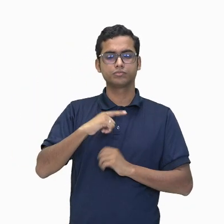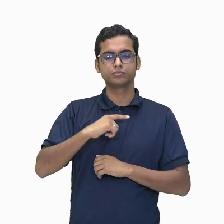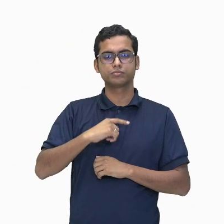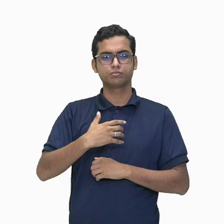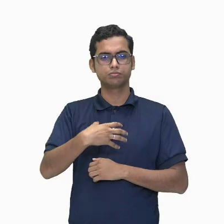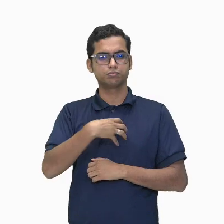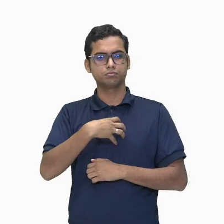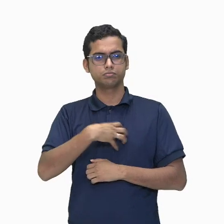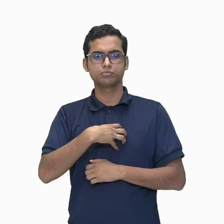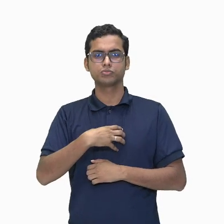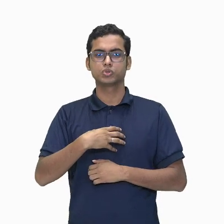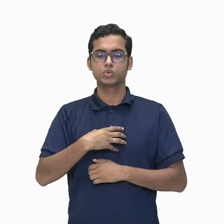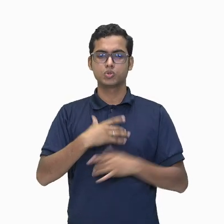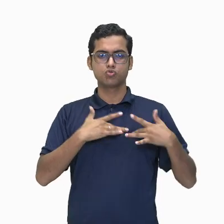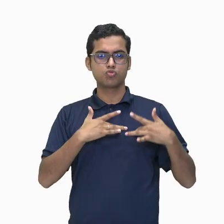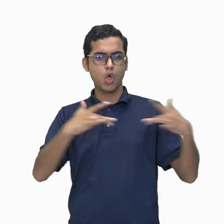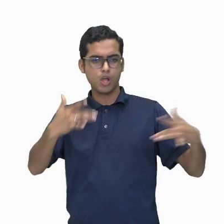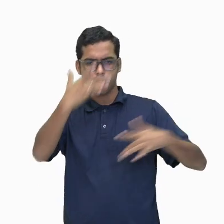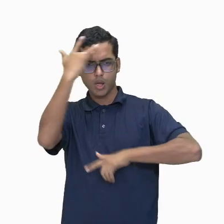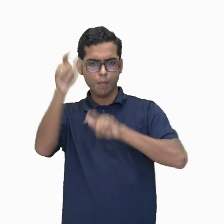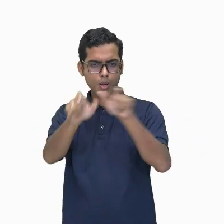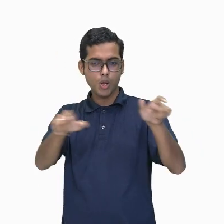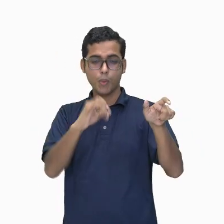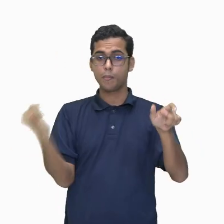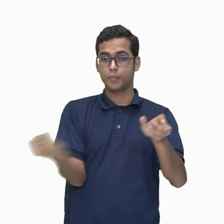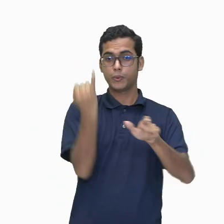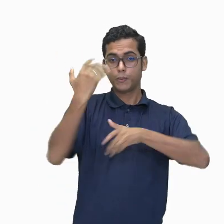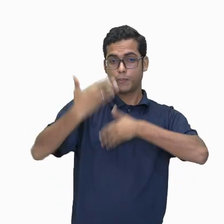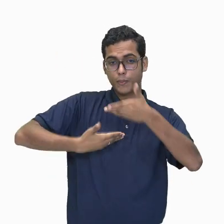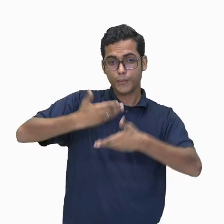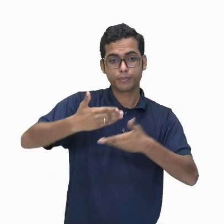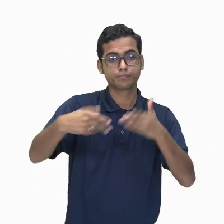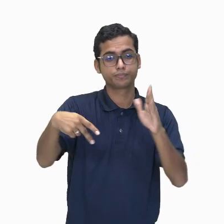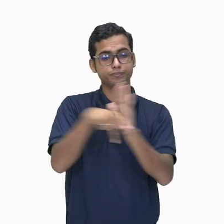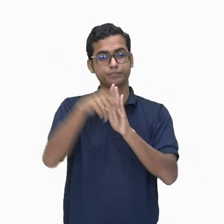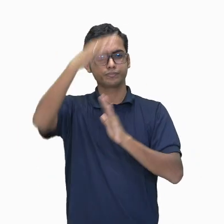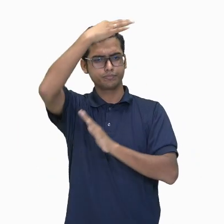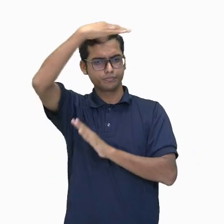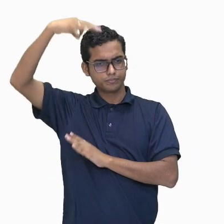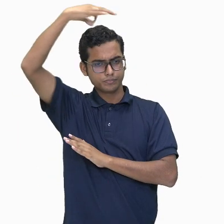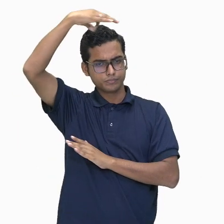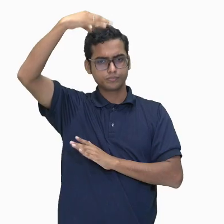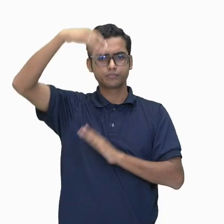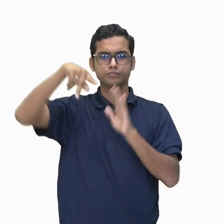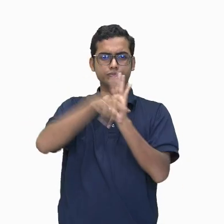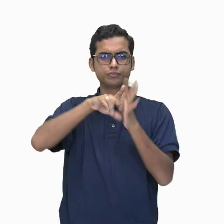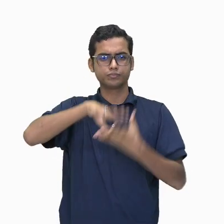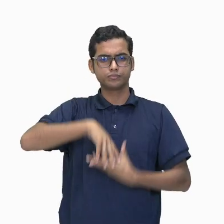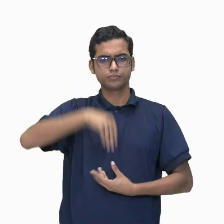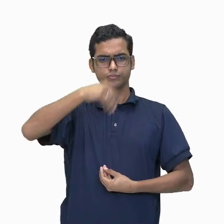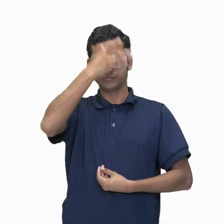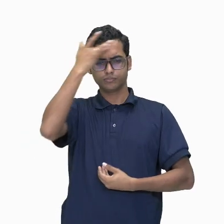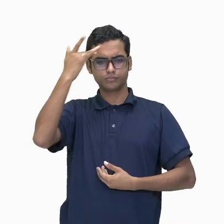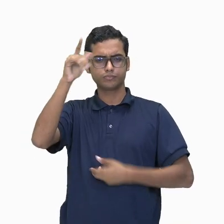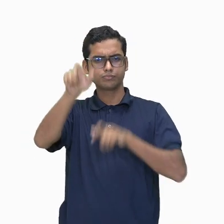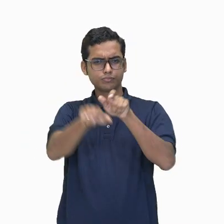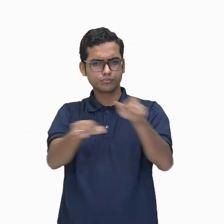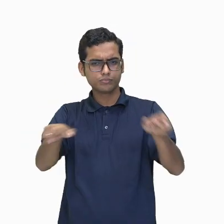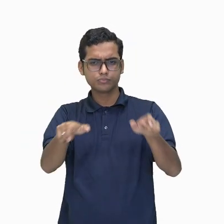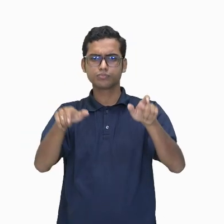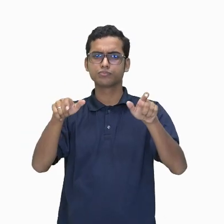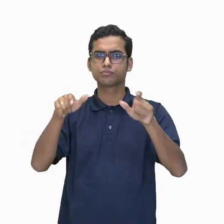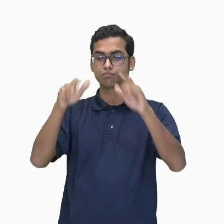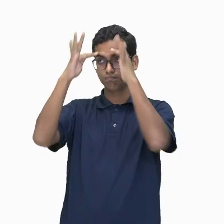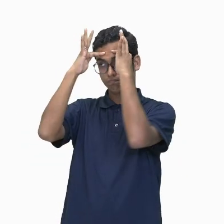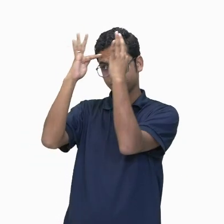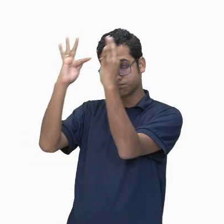pessoas, como fundamentais para o processo de evolução espiritual de seus fiéis. Olha, eu quero fazer um adendo a tantas